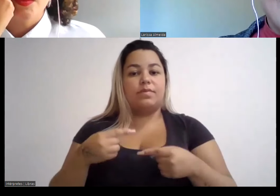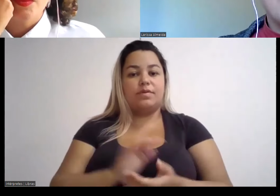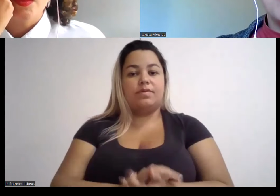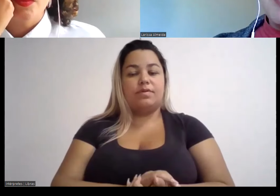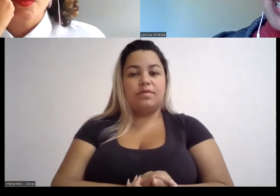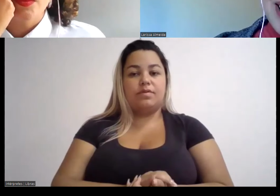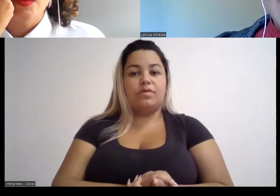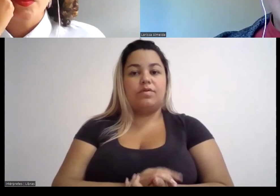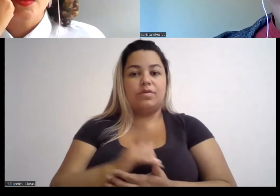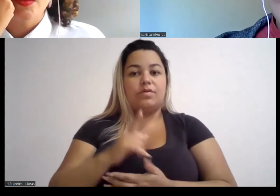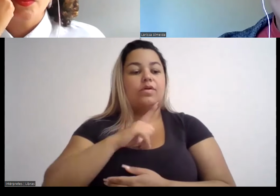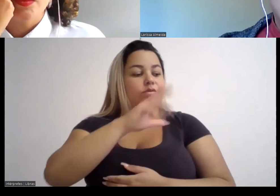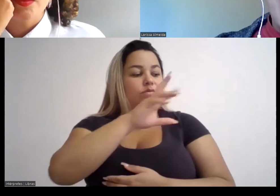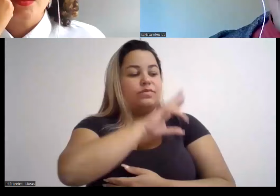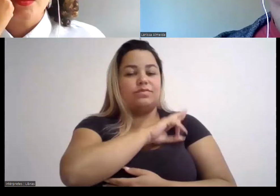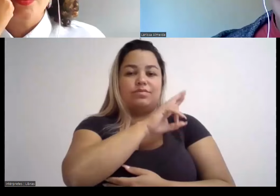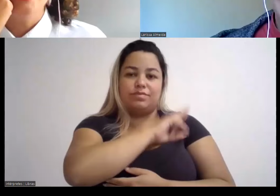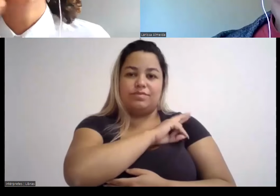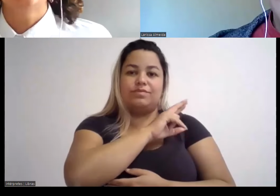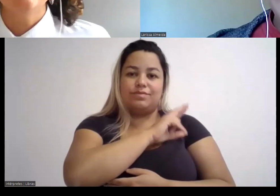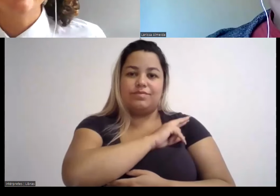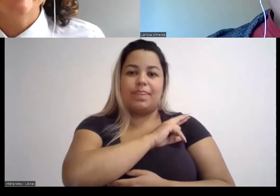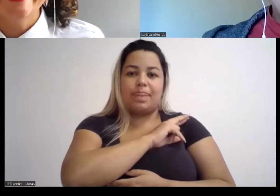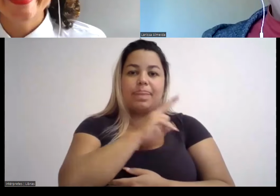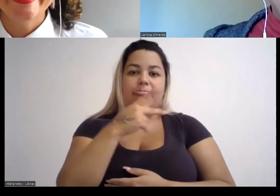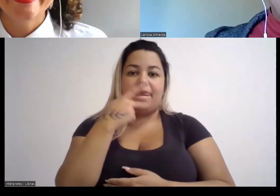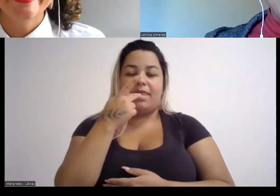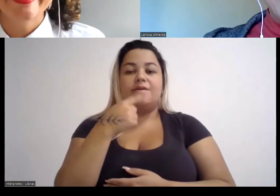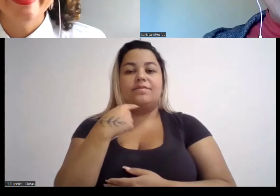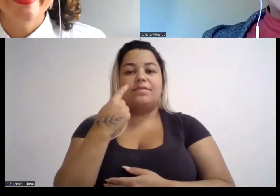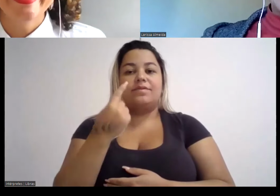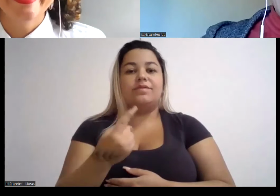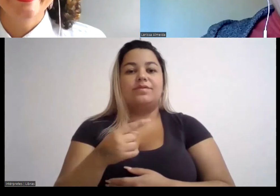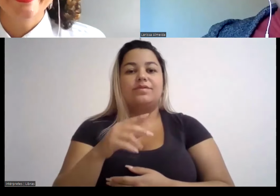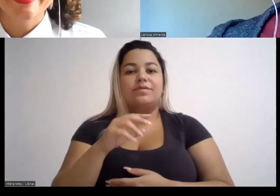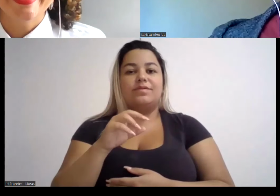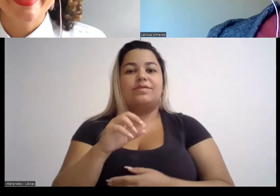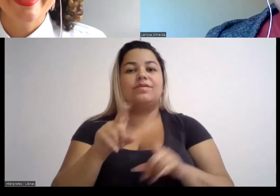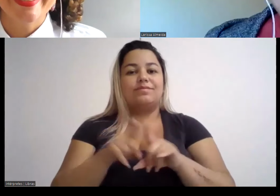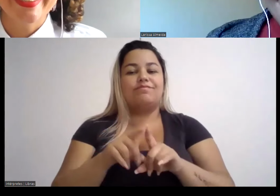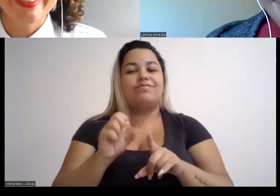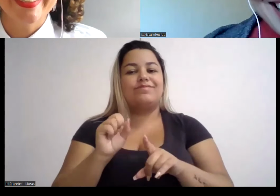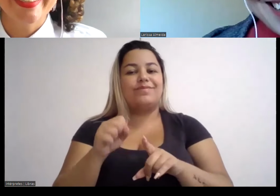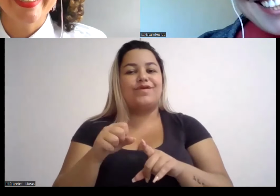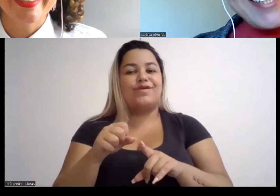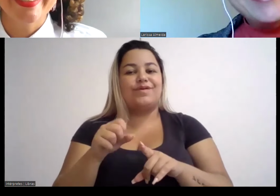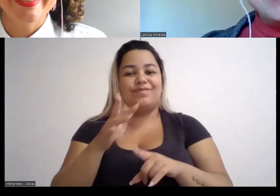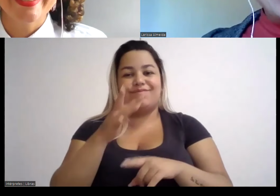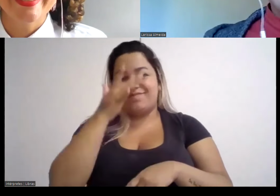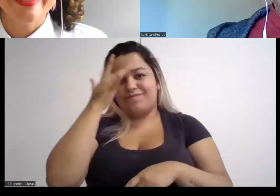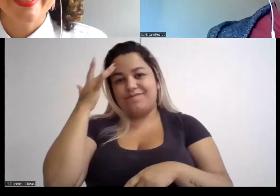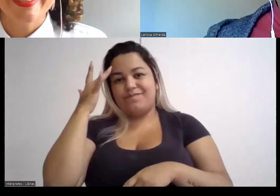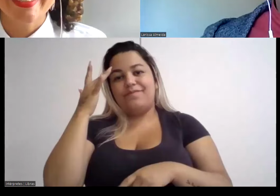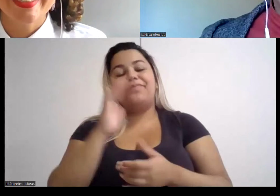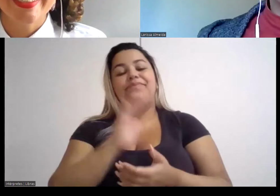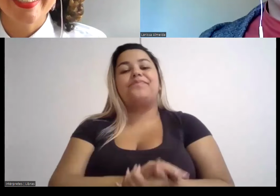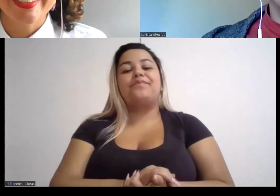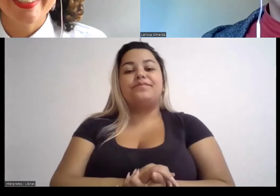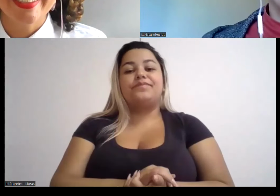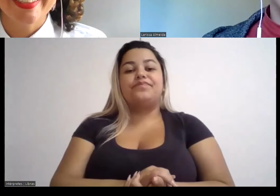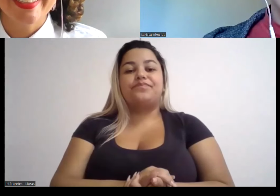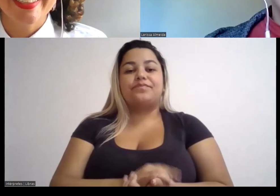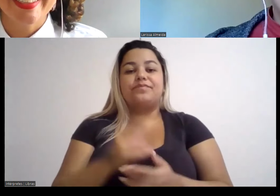deixaram com a responsabilidade danada de falar depois de Ilma e de Cláudia. Gente do céu, você quer rolar aqui, né?